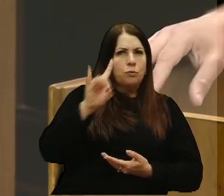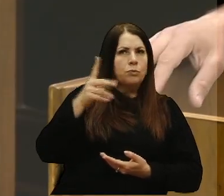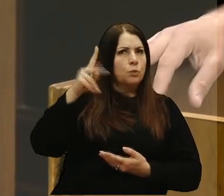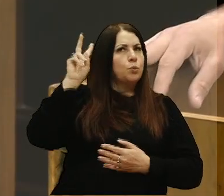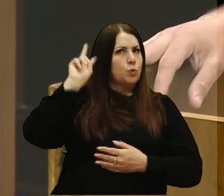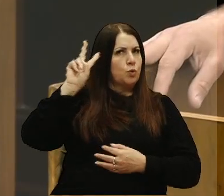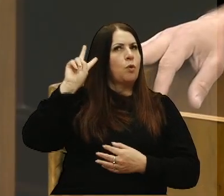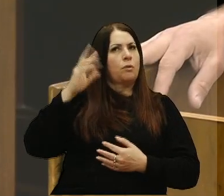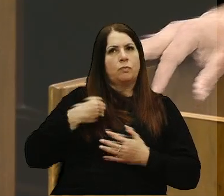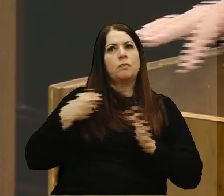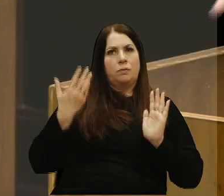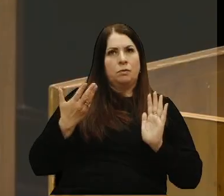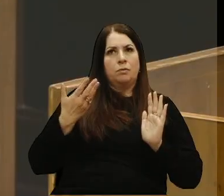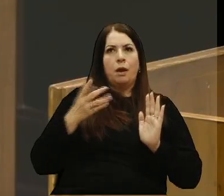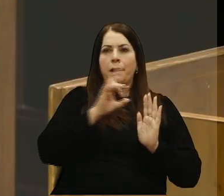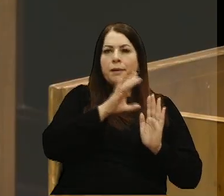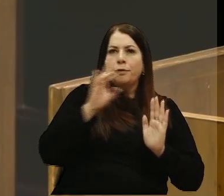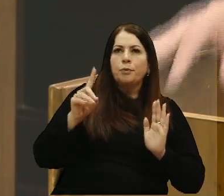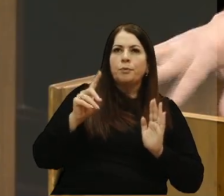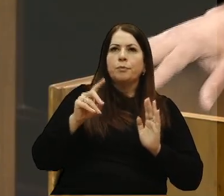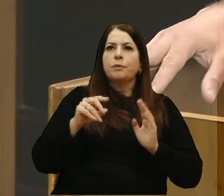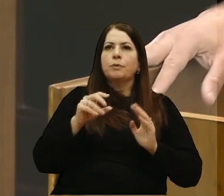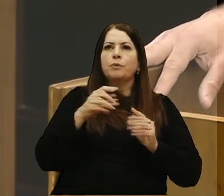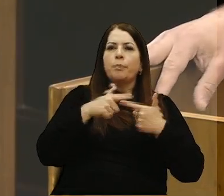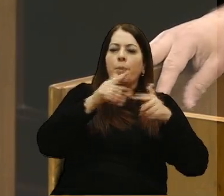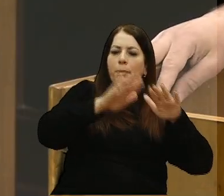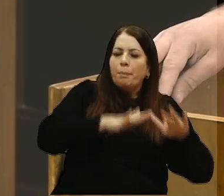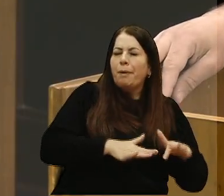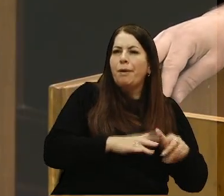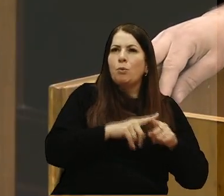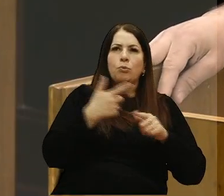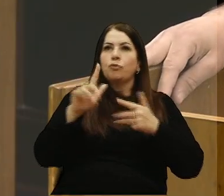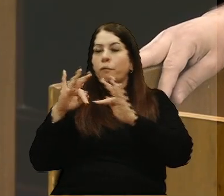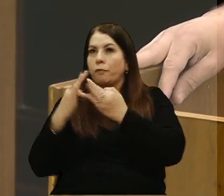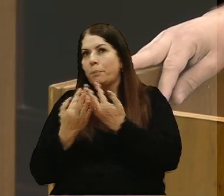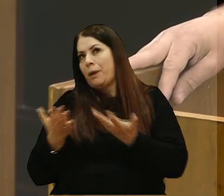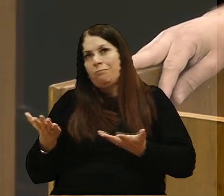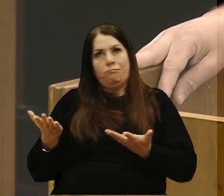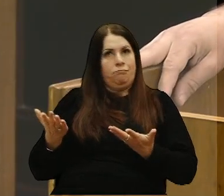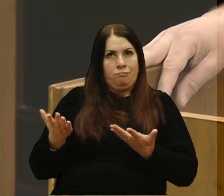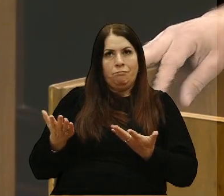história. Cada um tem a sua crise, outros que não tiveram família.